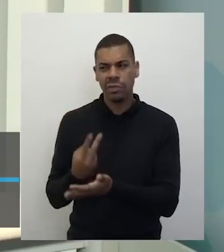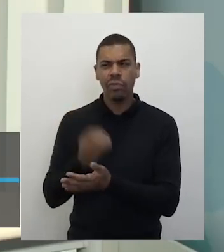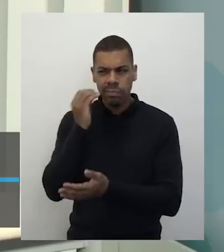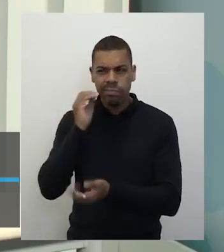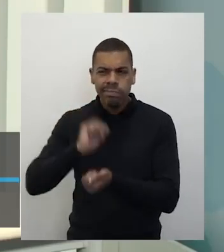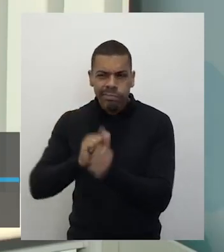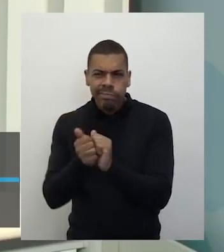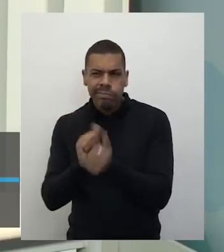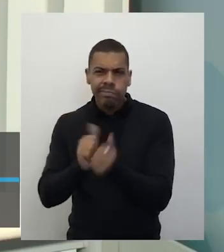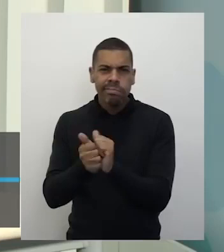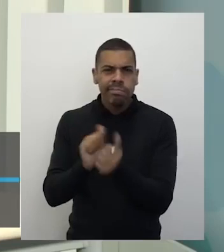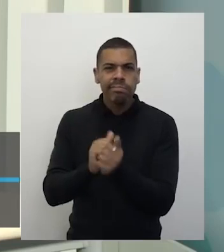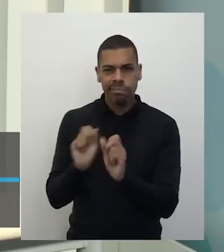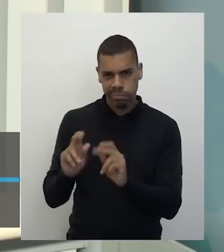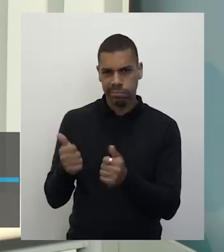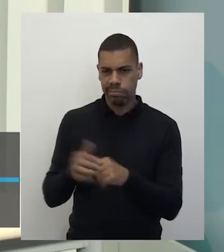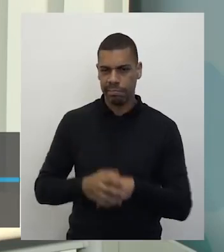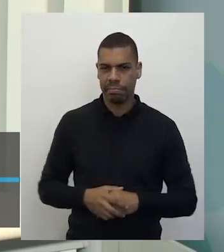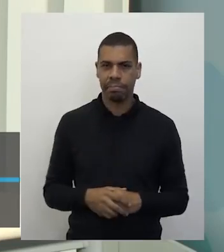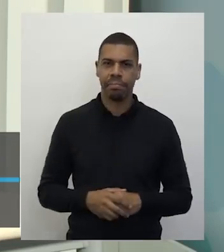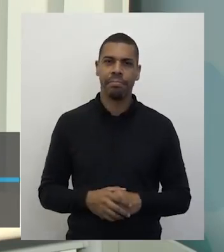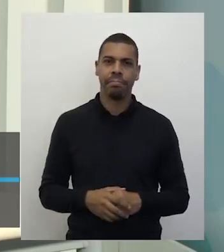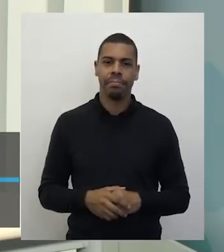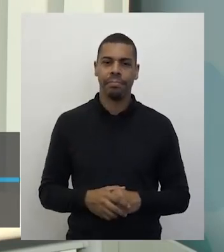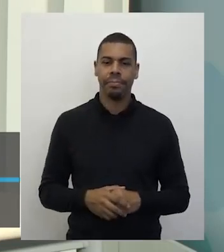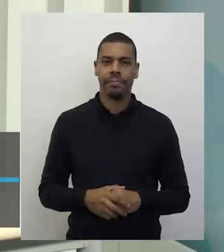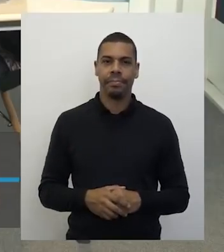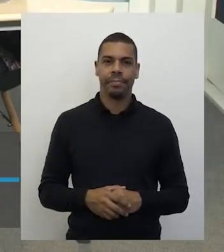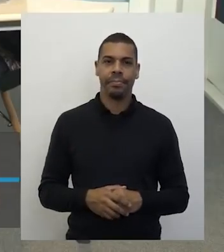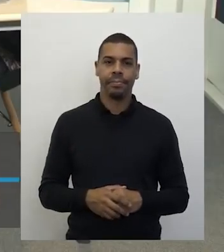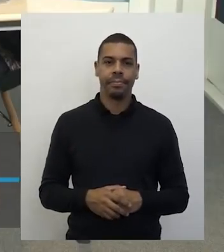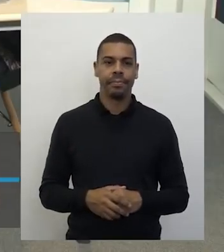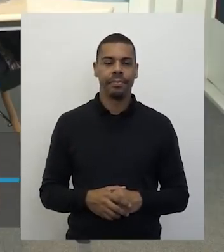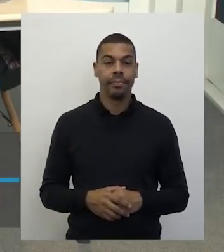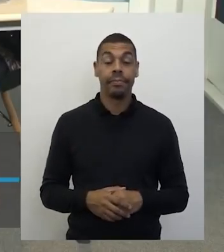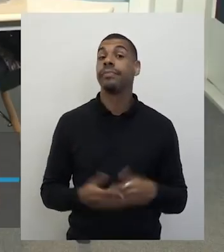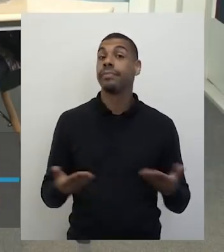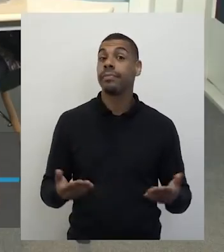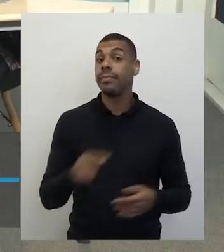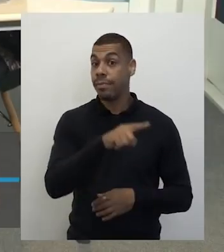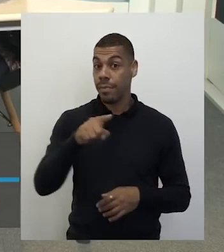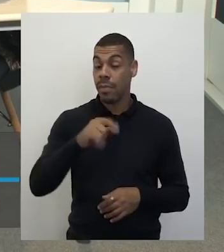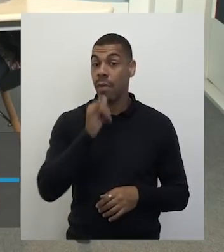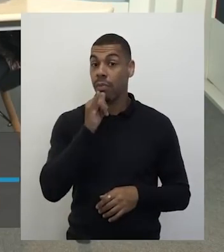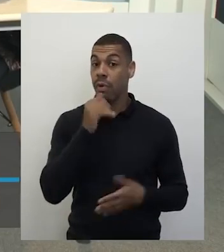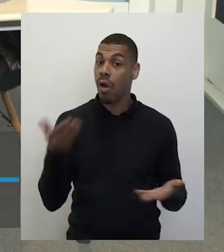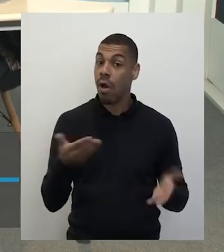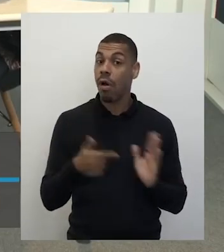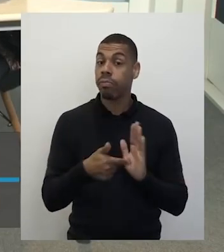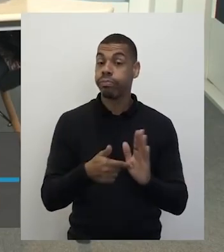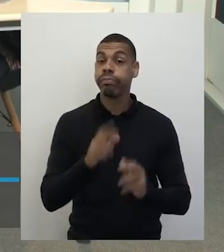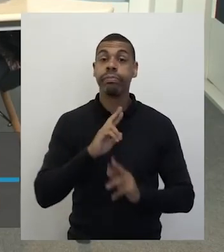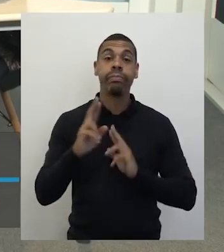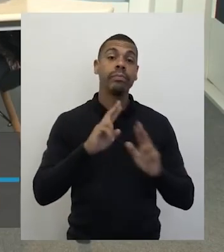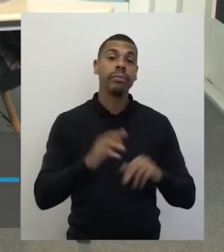consertar aqui, né, para não criar uma situação ruim. Perfeito, Déia, é isso mesmo. Aí, meus amores, por que a Glorinha respondeu ao pai